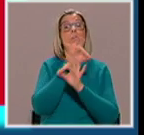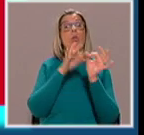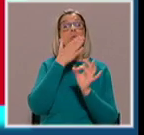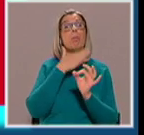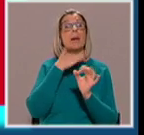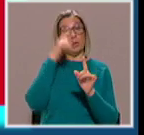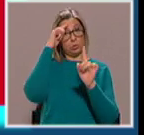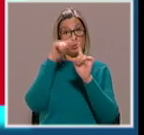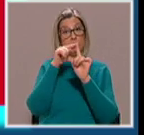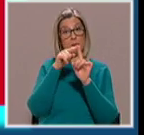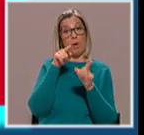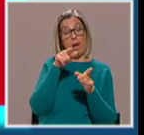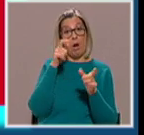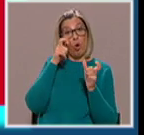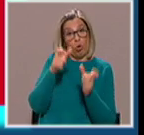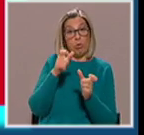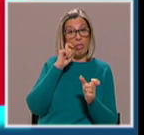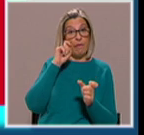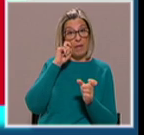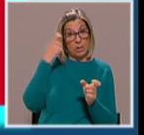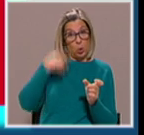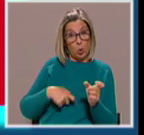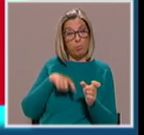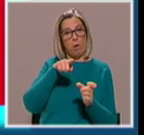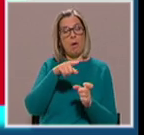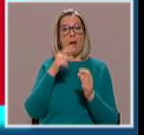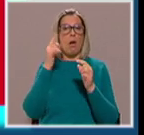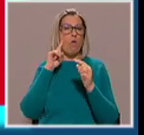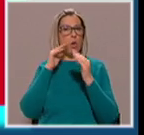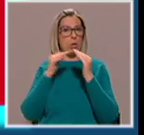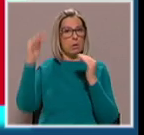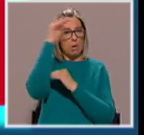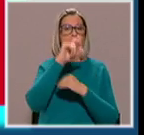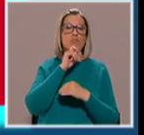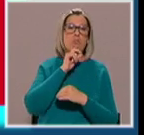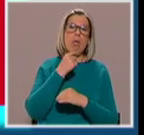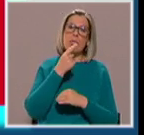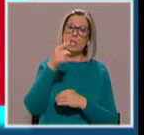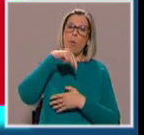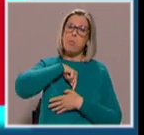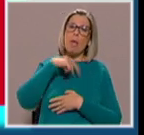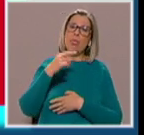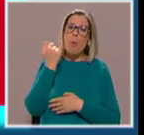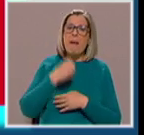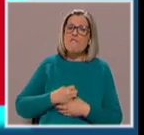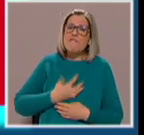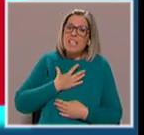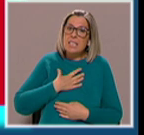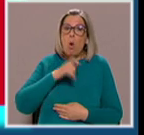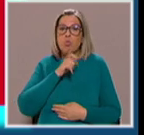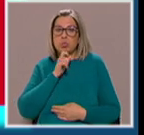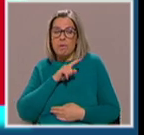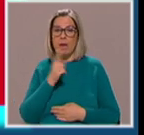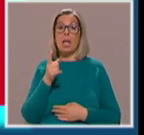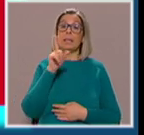do organismo, o número elevado destas células poderá indicar uma infecção bacteriana ou viral. Já os valores elevados de